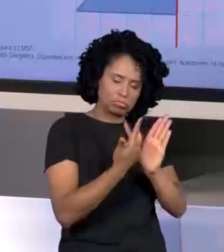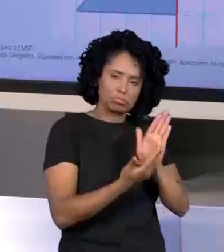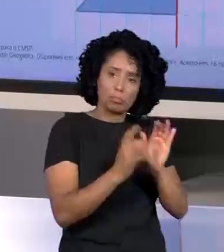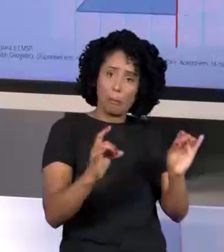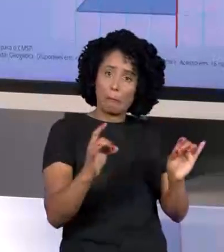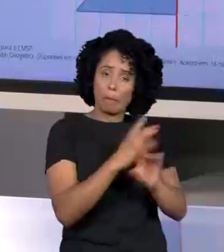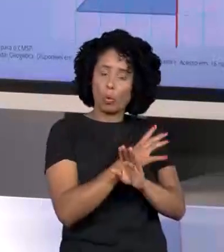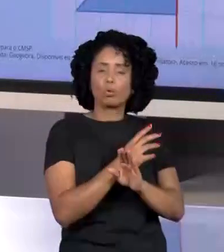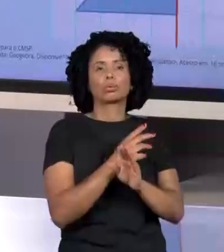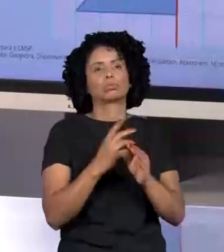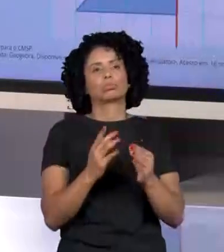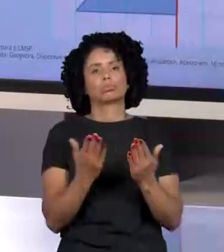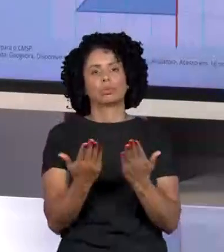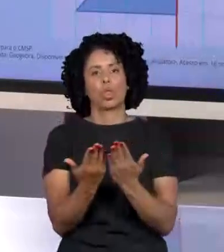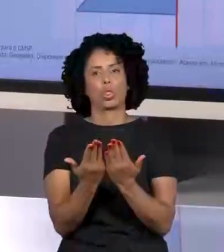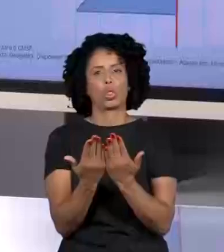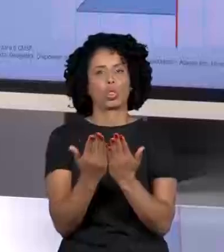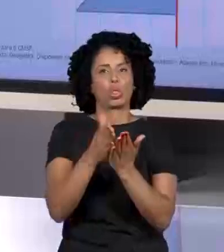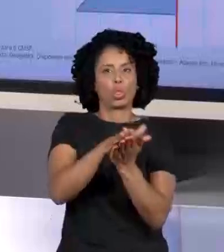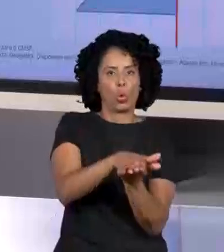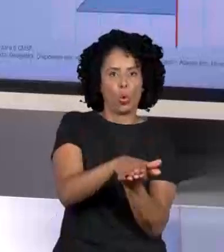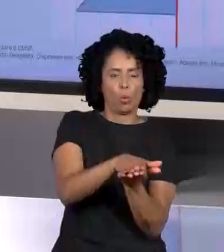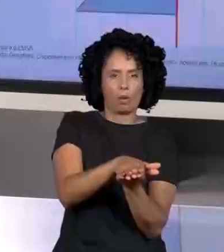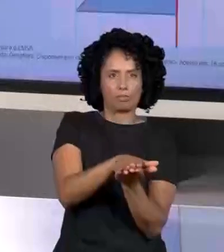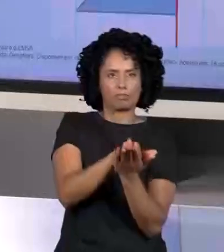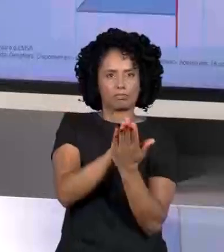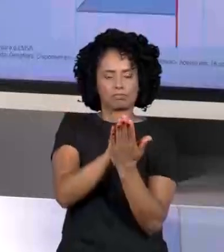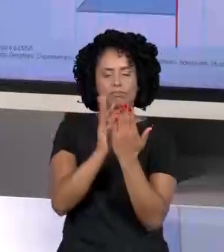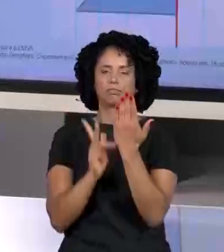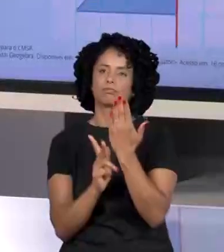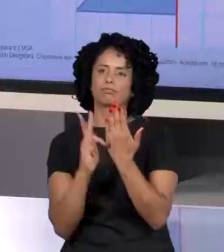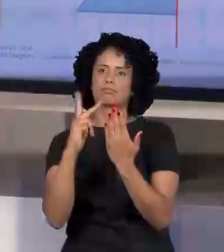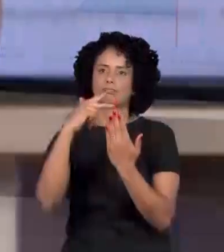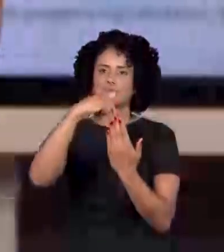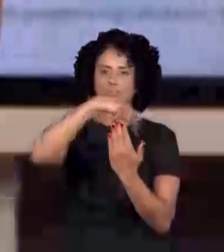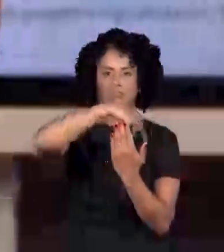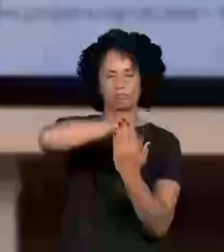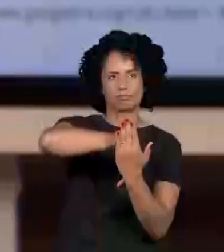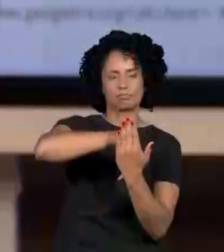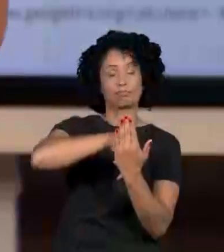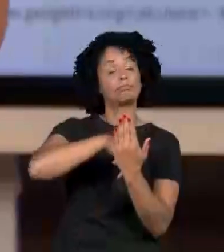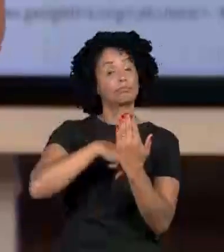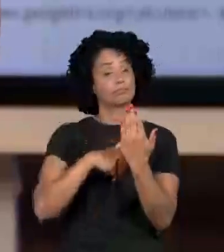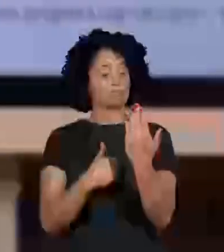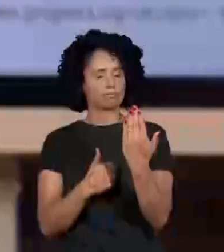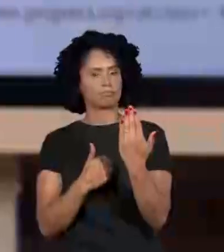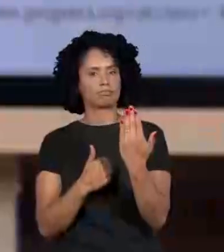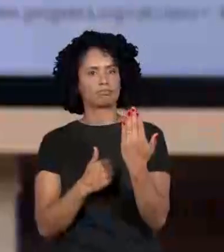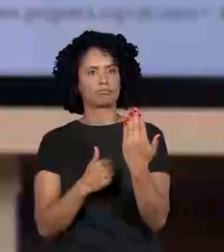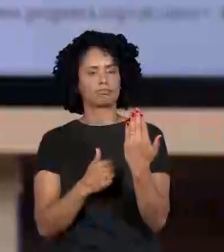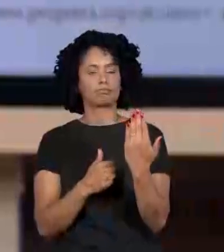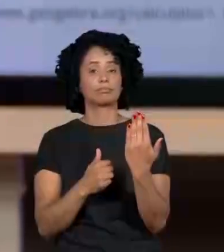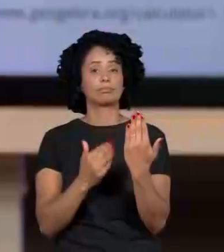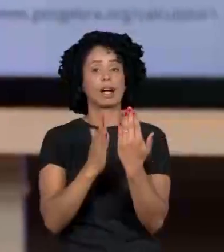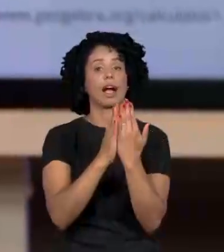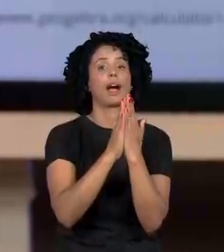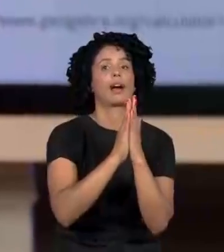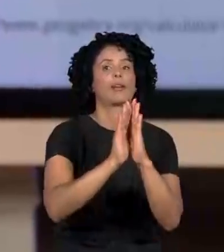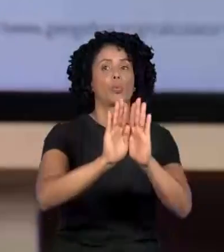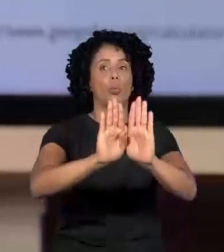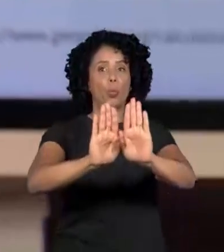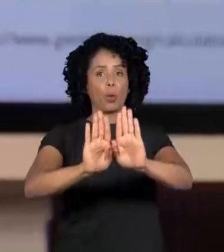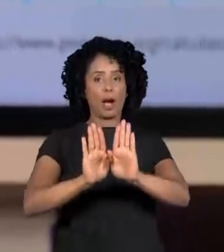obter um desenho simétrico. Então, eu desenhei aqui uma parecida com a imagem que